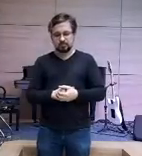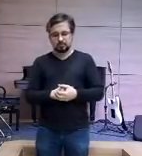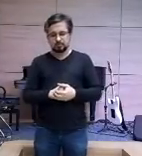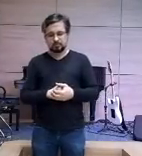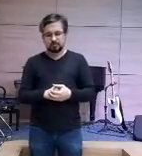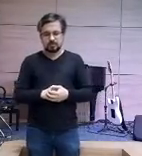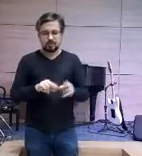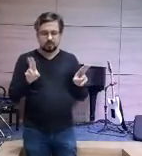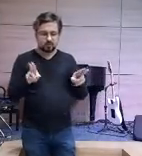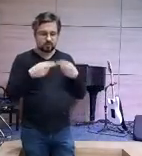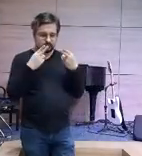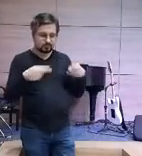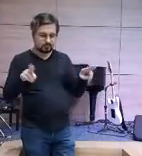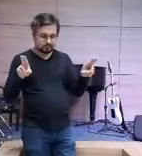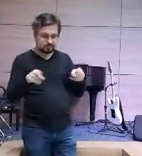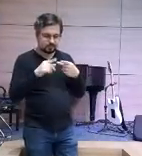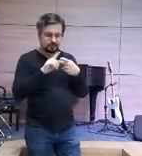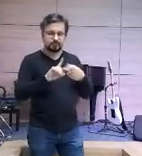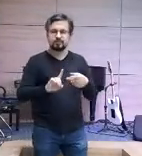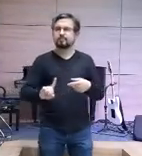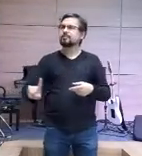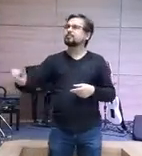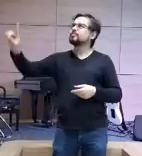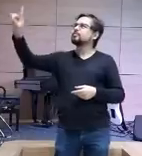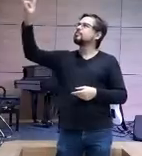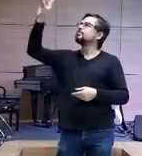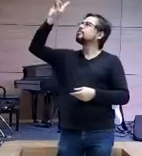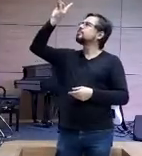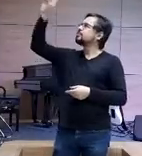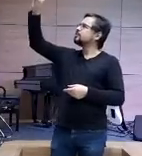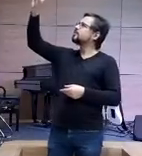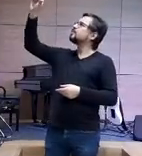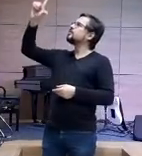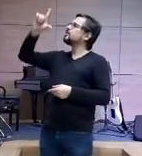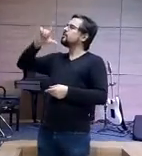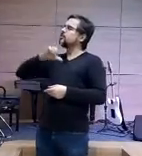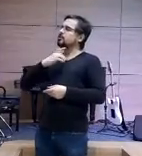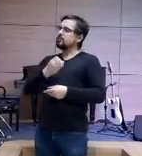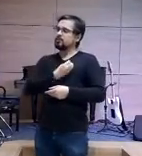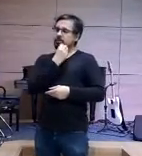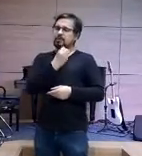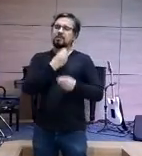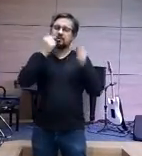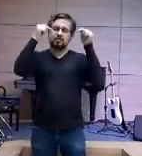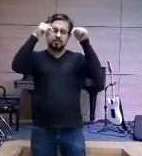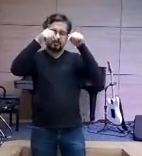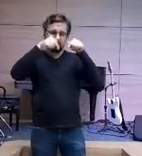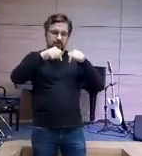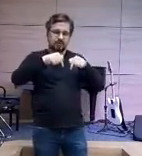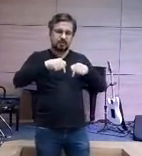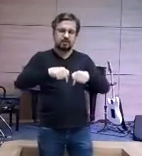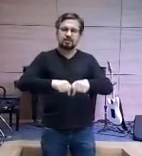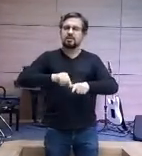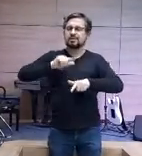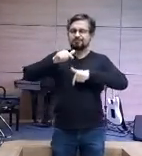estás aqui movendo entre nós